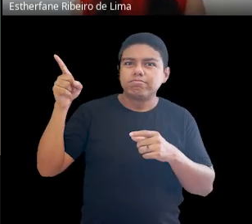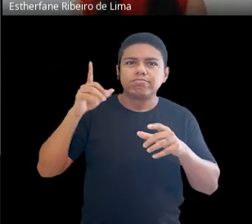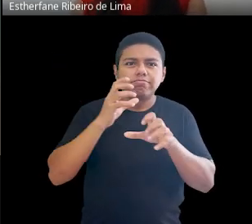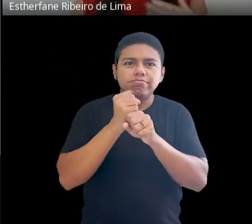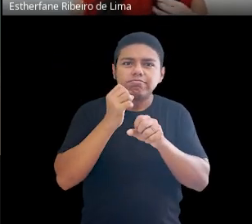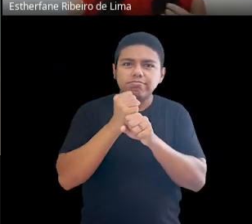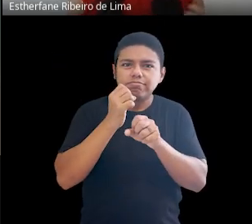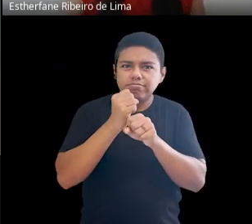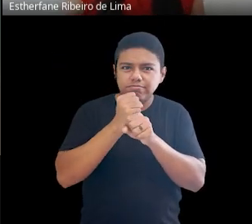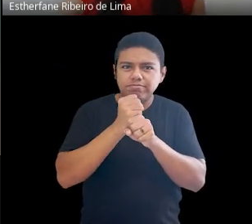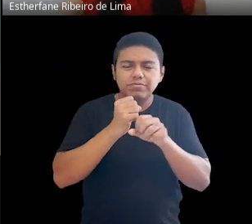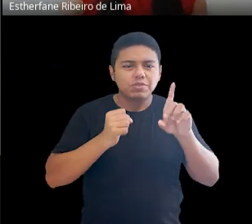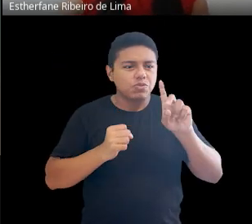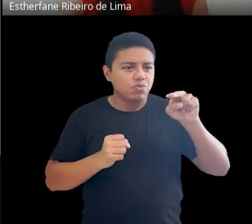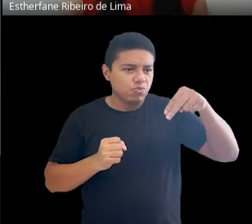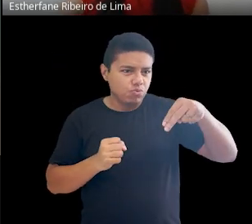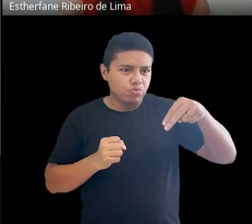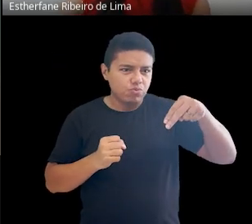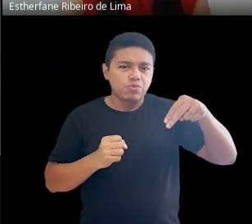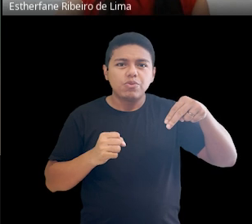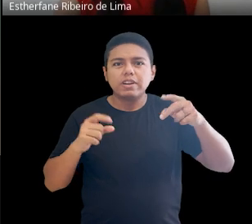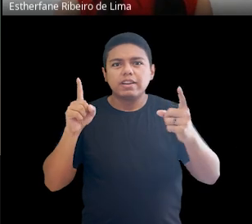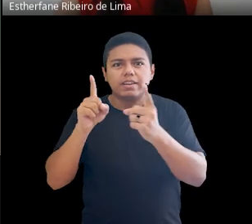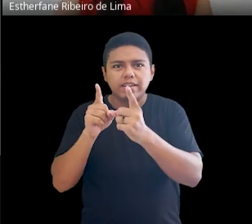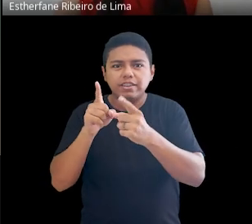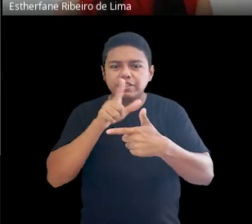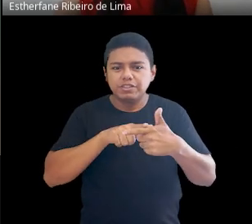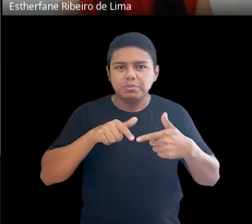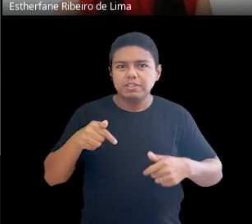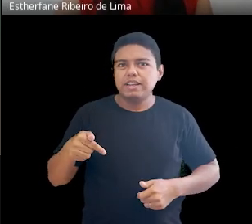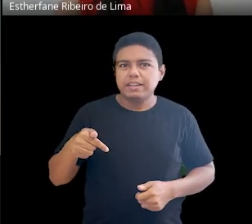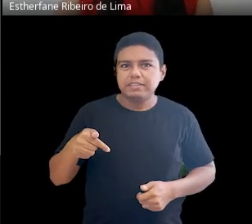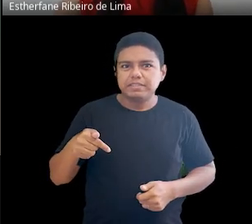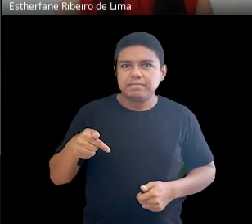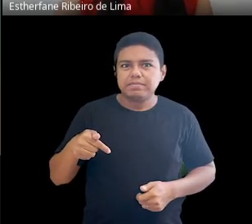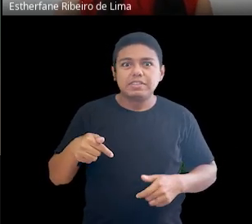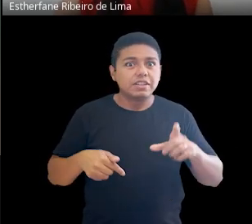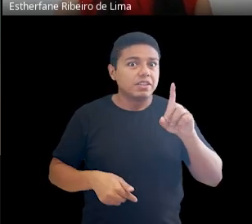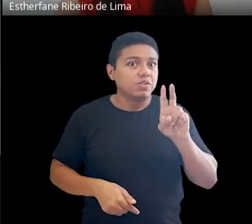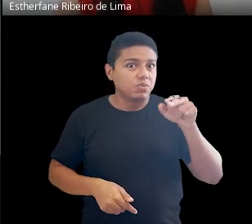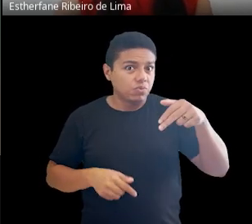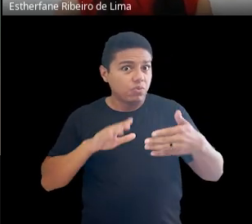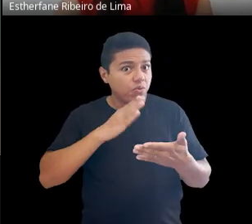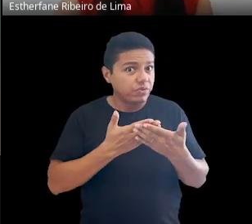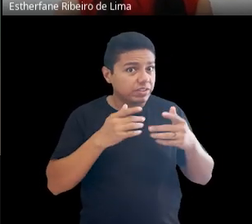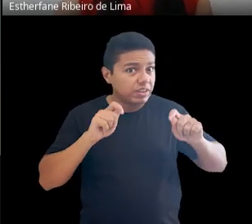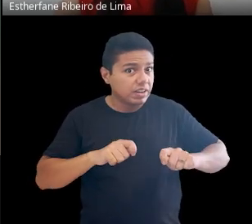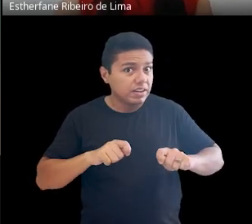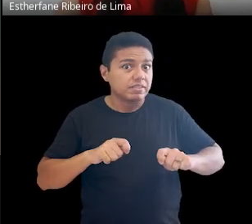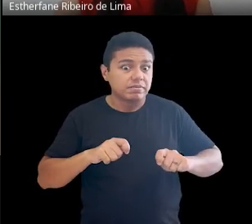entre a DUM e a data da consulta e dividir o total por 7. Se a DUM é confiável, o paciente não